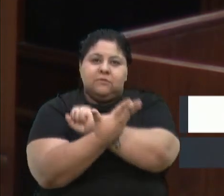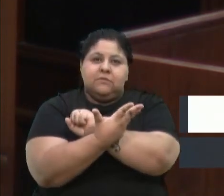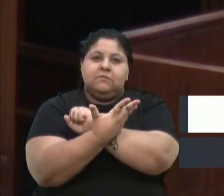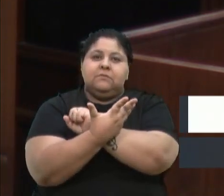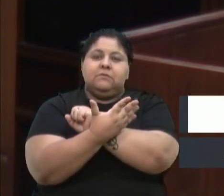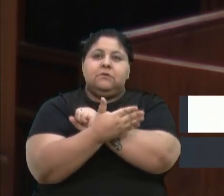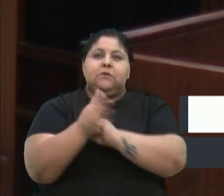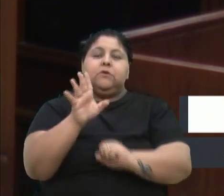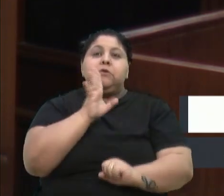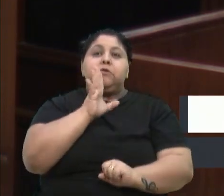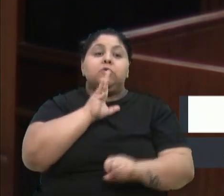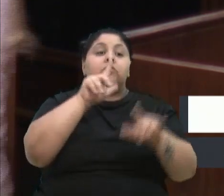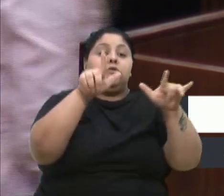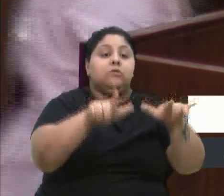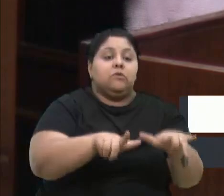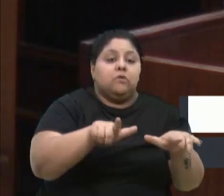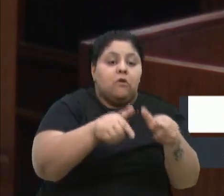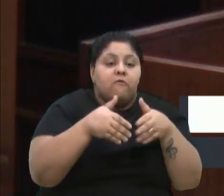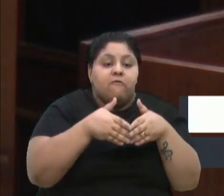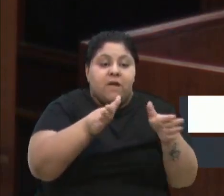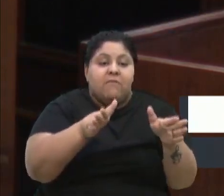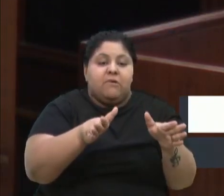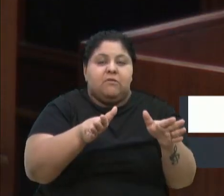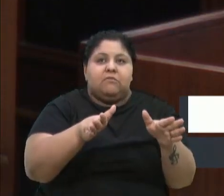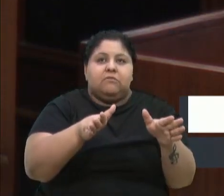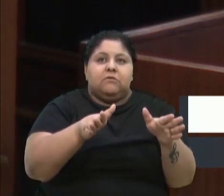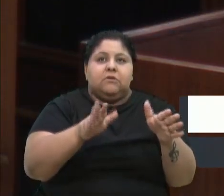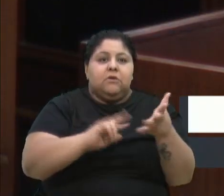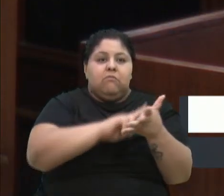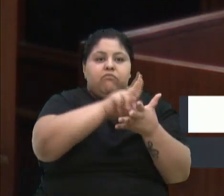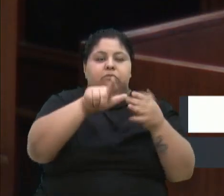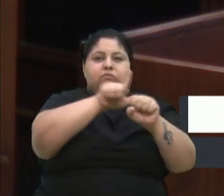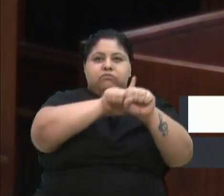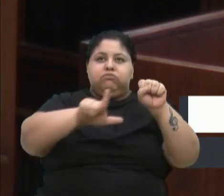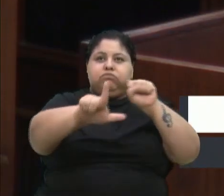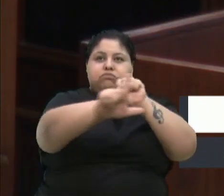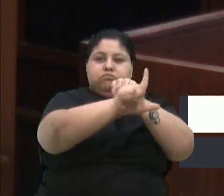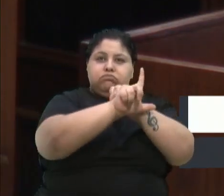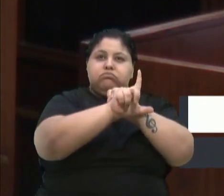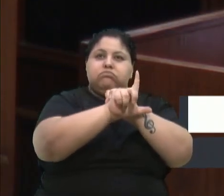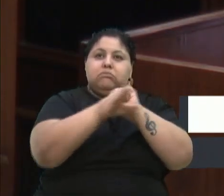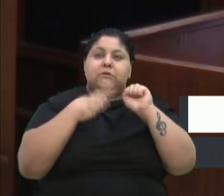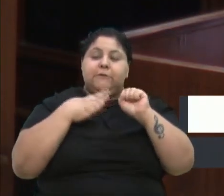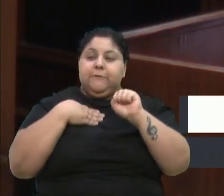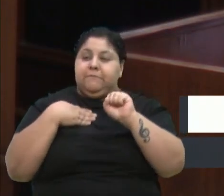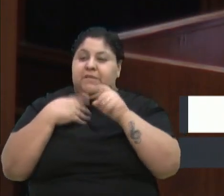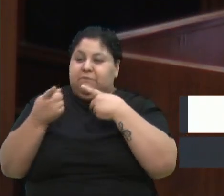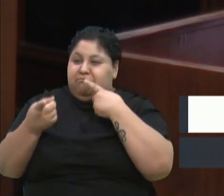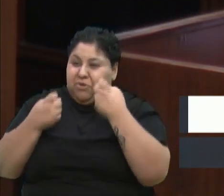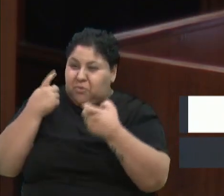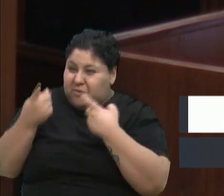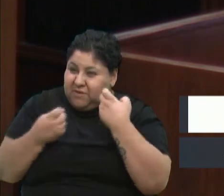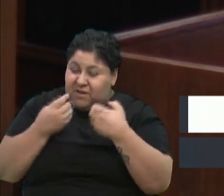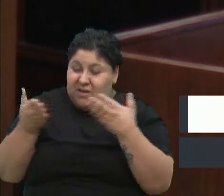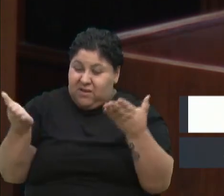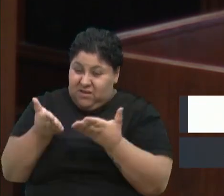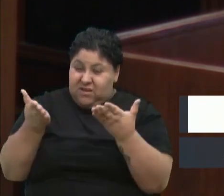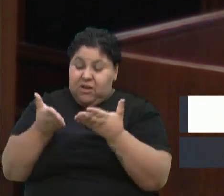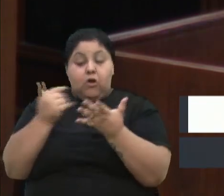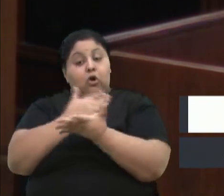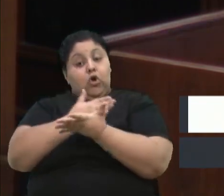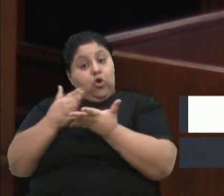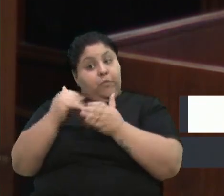até pensando bastante positivo. Estava bastante feliz quando me disponibilizei a